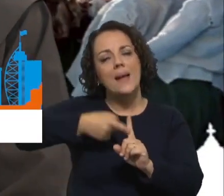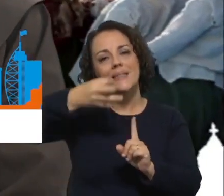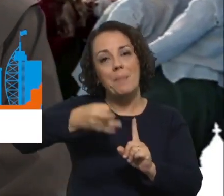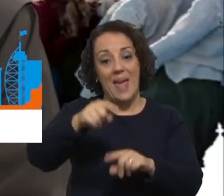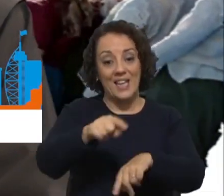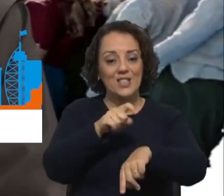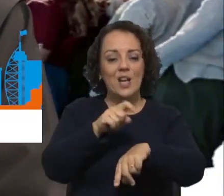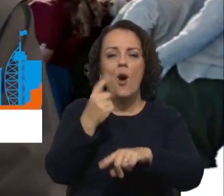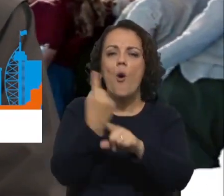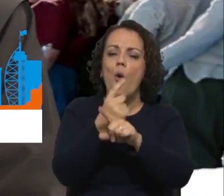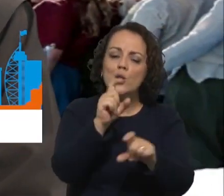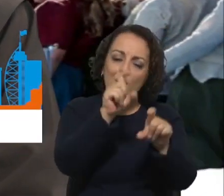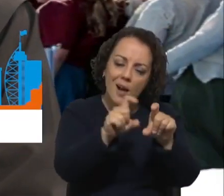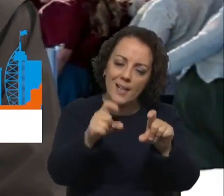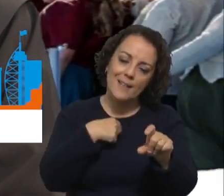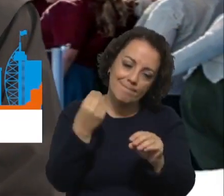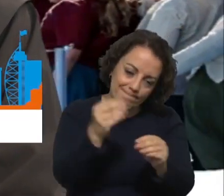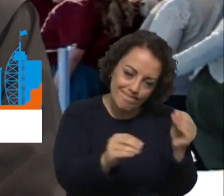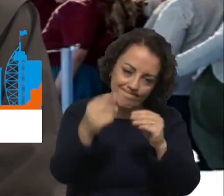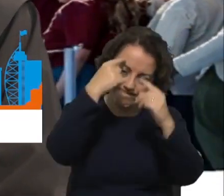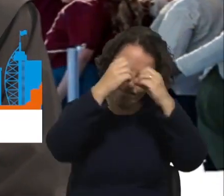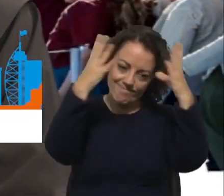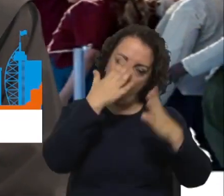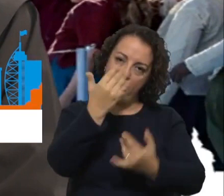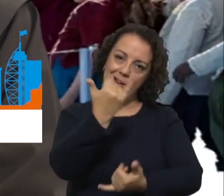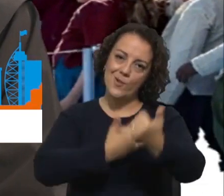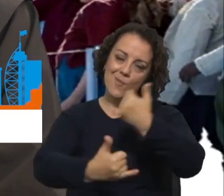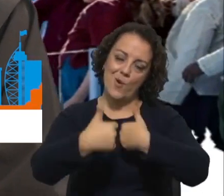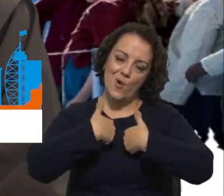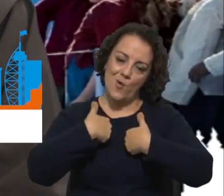naquelas pecinhas, nos estamos também a colocar um pouco. Estamos